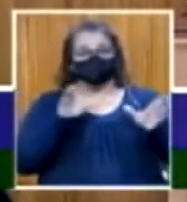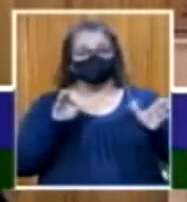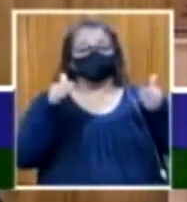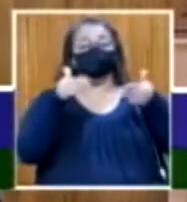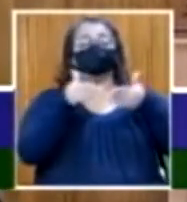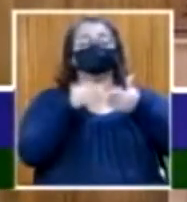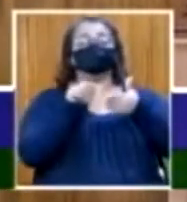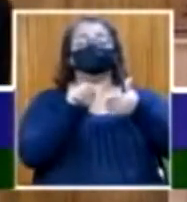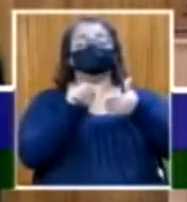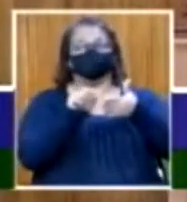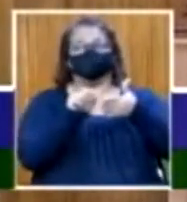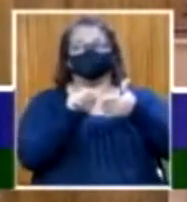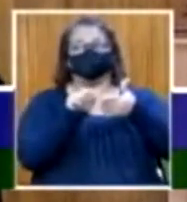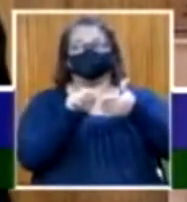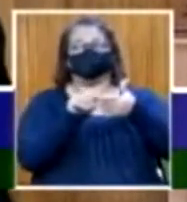focar